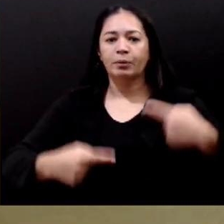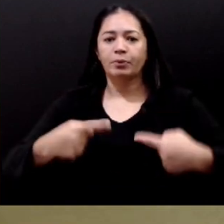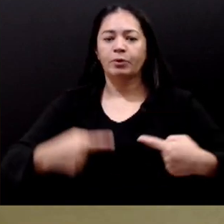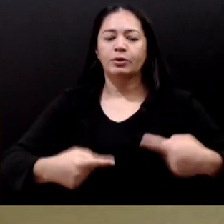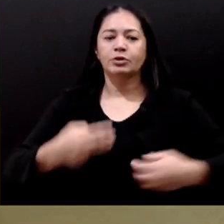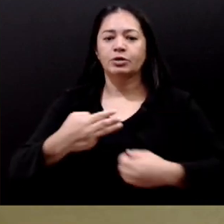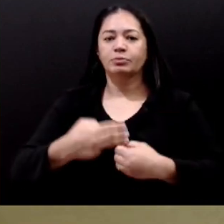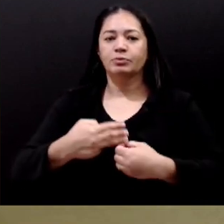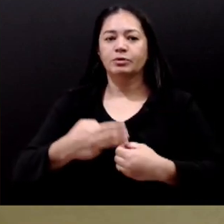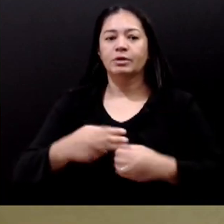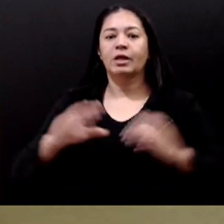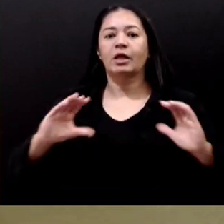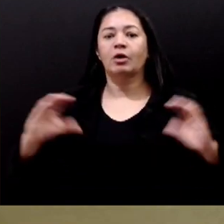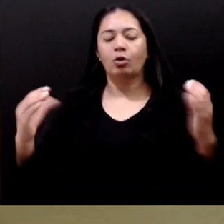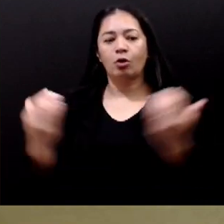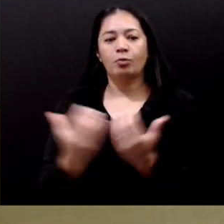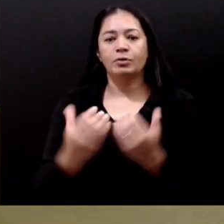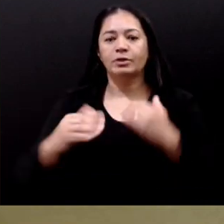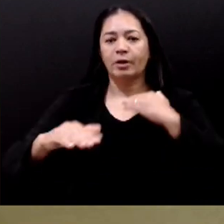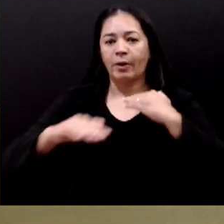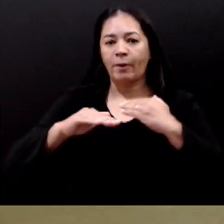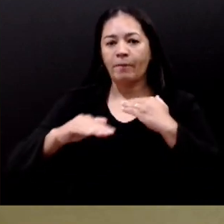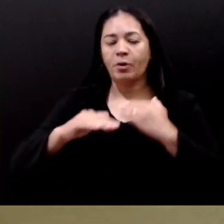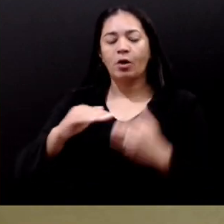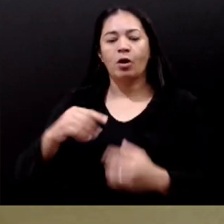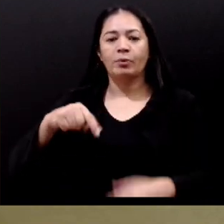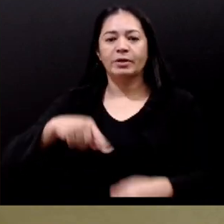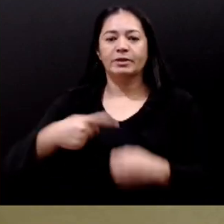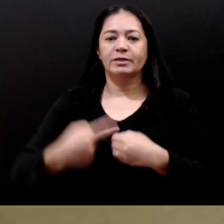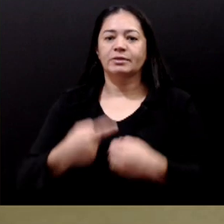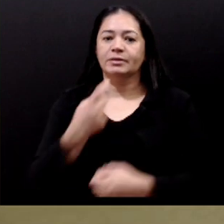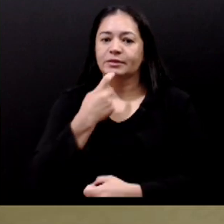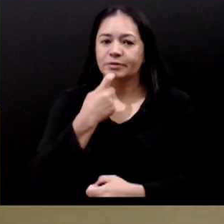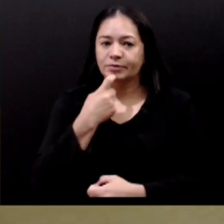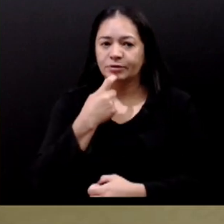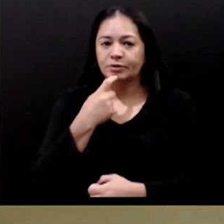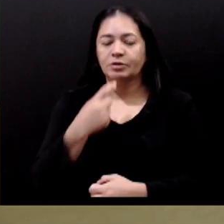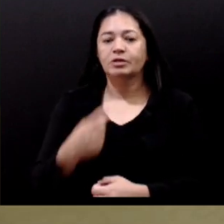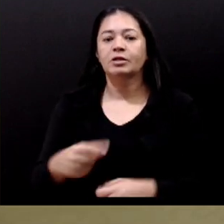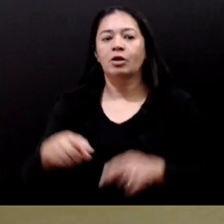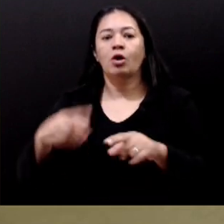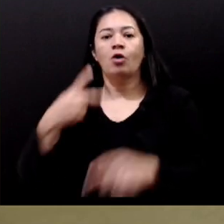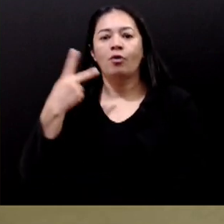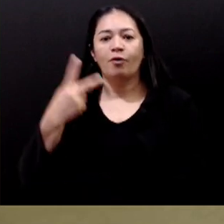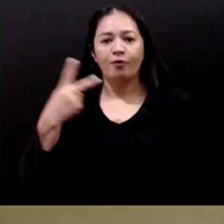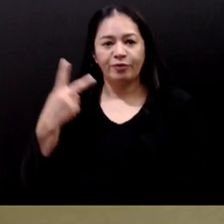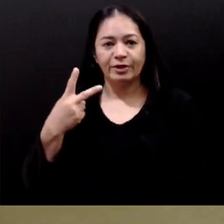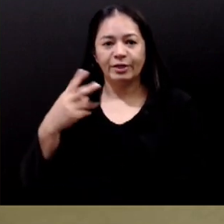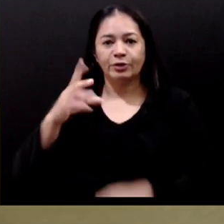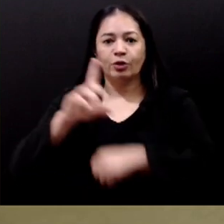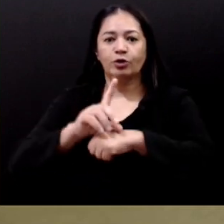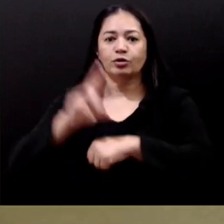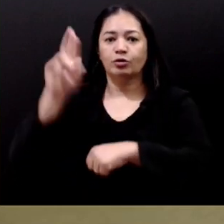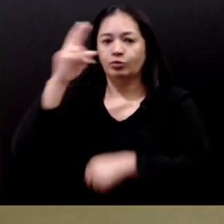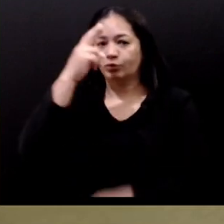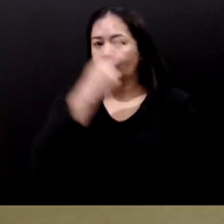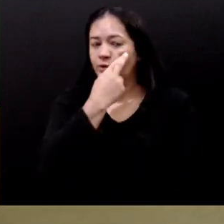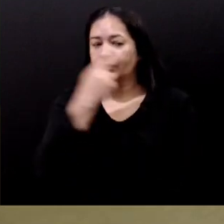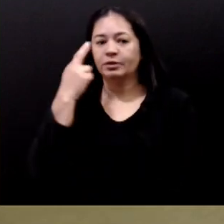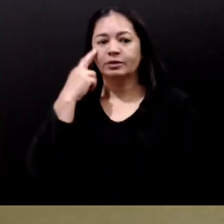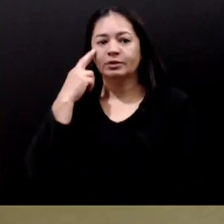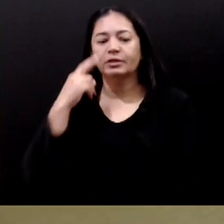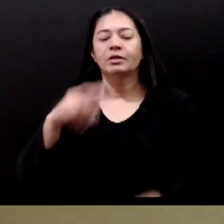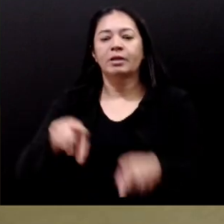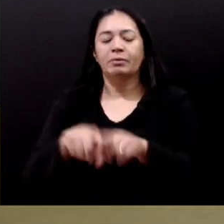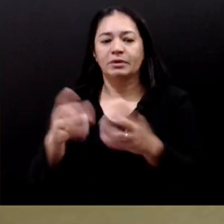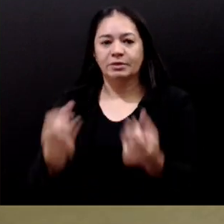hop em Campinas. O parecer elaborado pelo vereador Dr. Ianco é favorável ao projeto de lei do vereador Carlinhos Camelô e tem